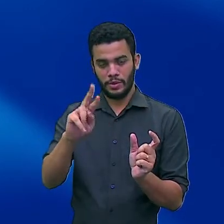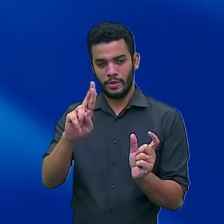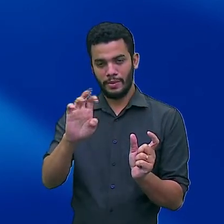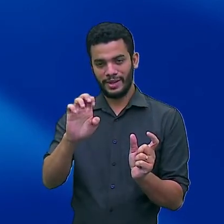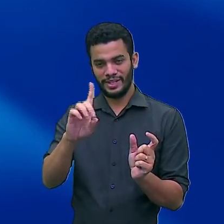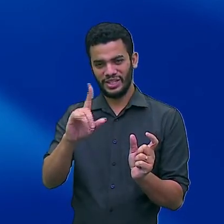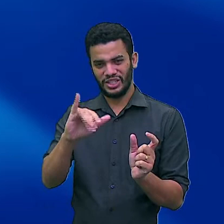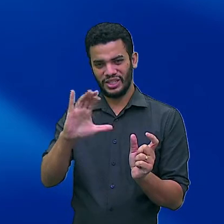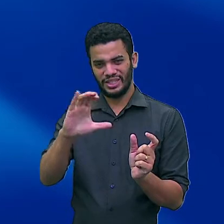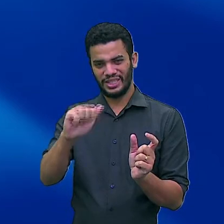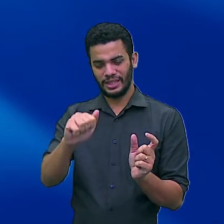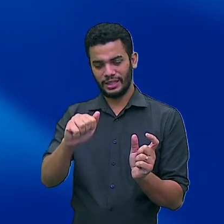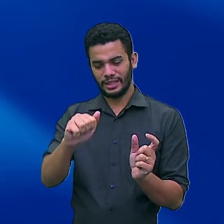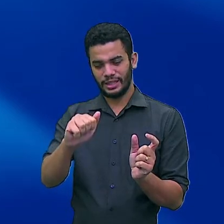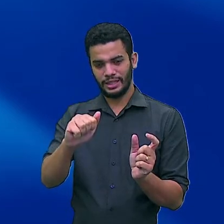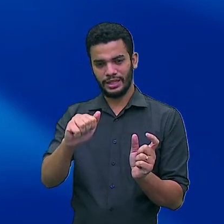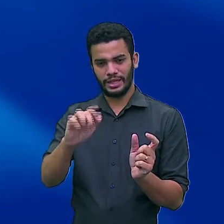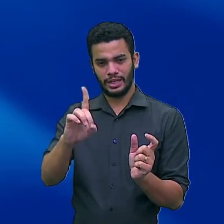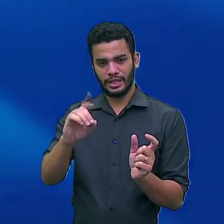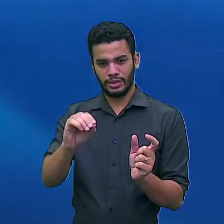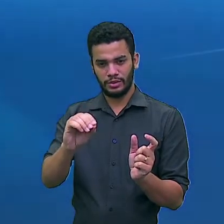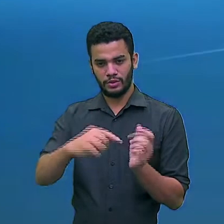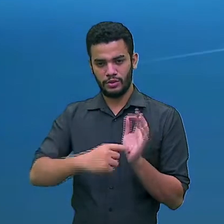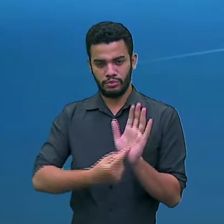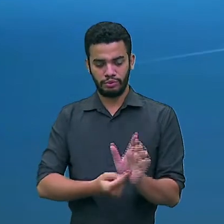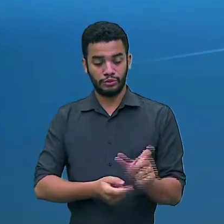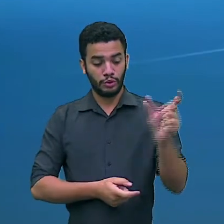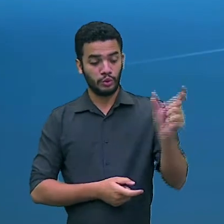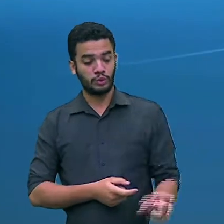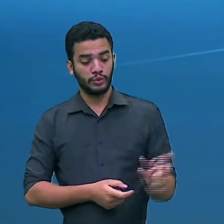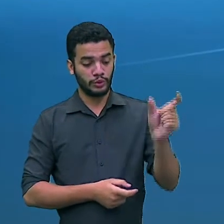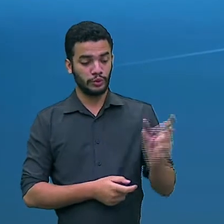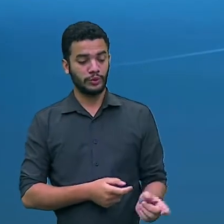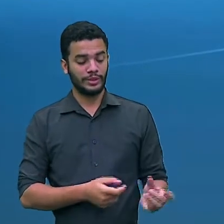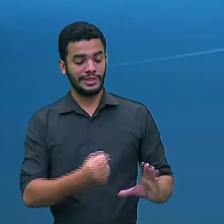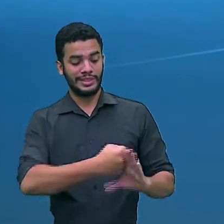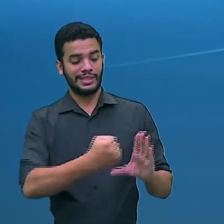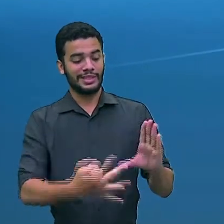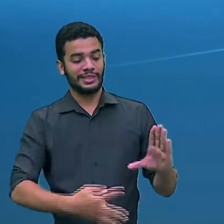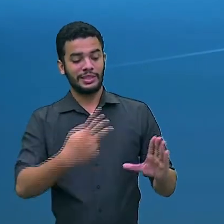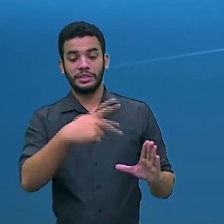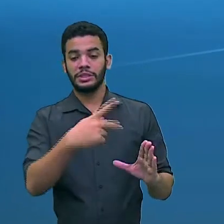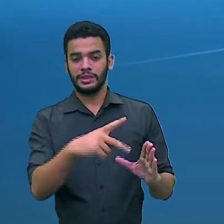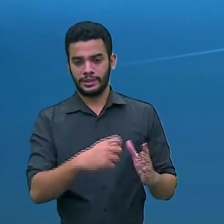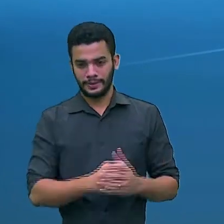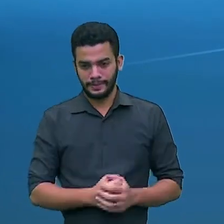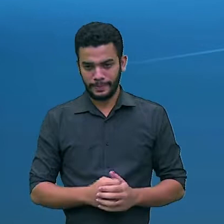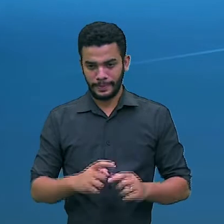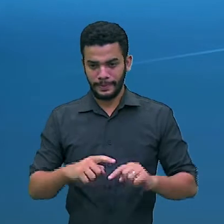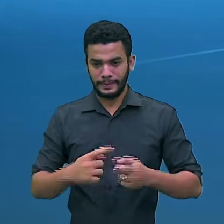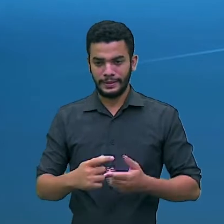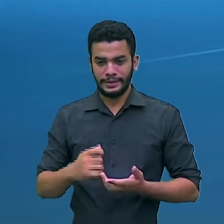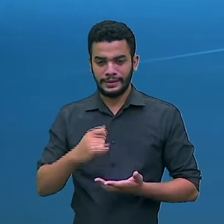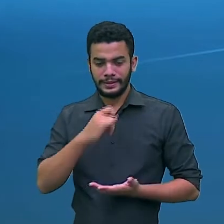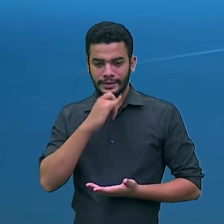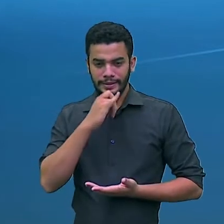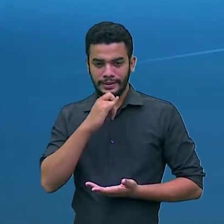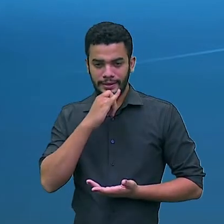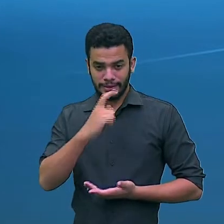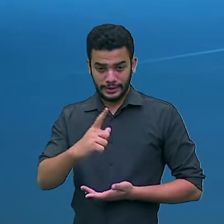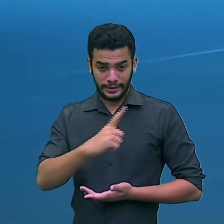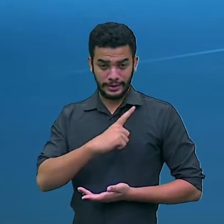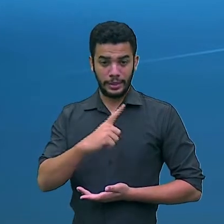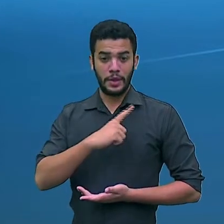sujeito. Está relacionado com o sujeito. Essa função, ela é feita por meio de um verbo,